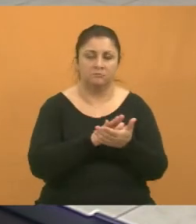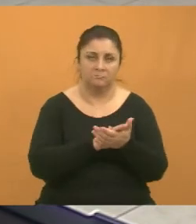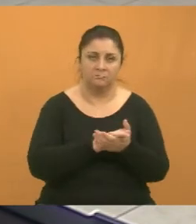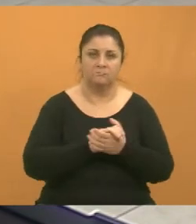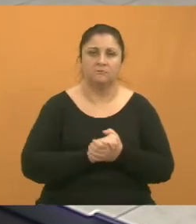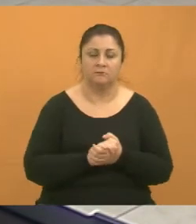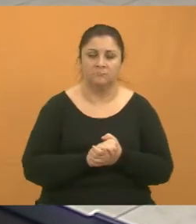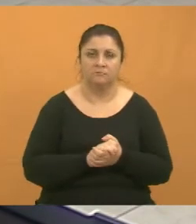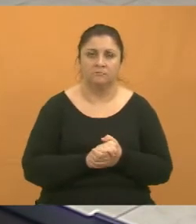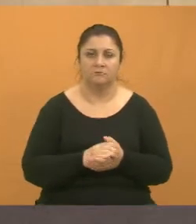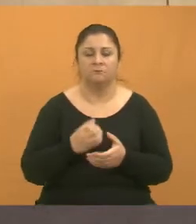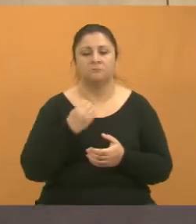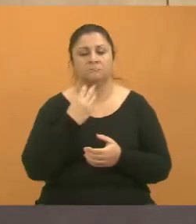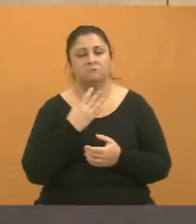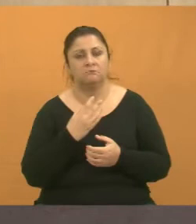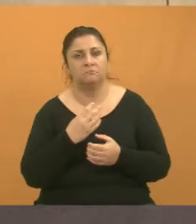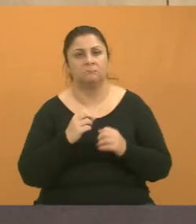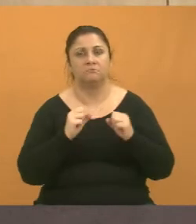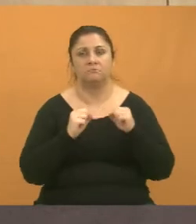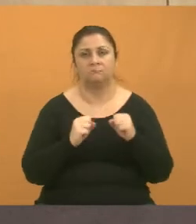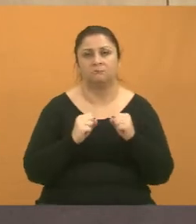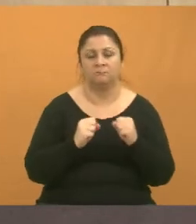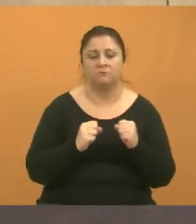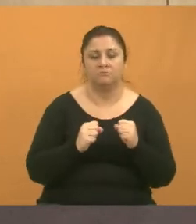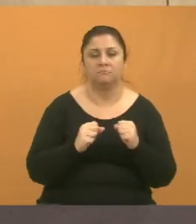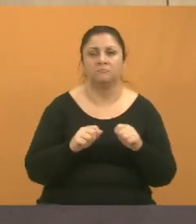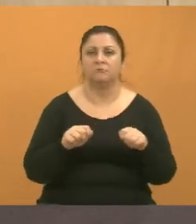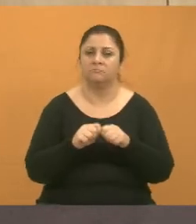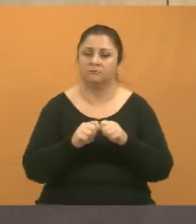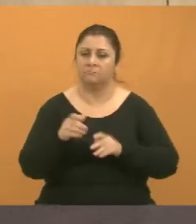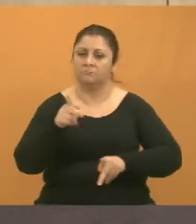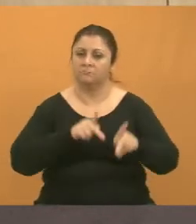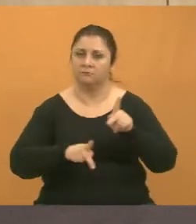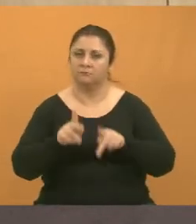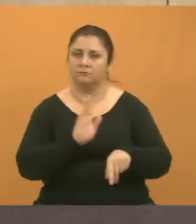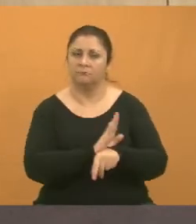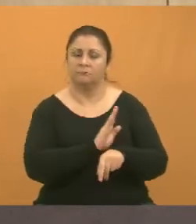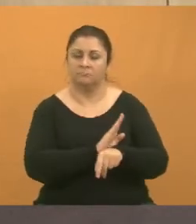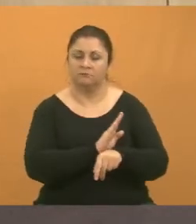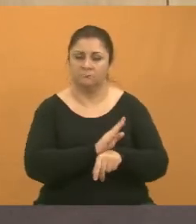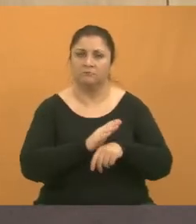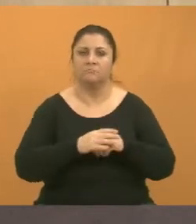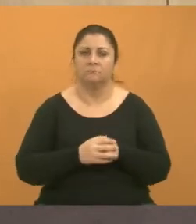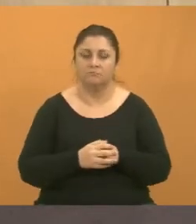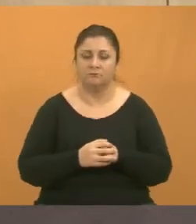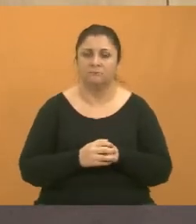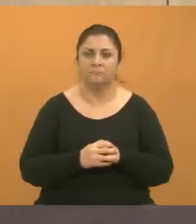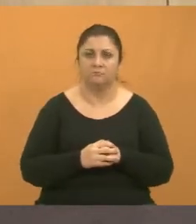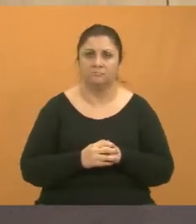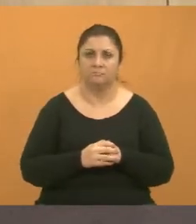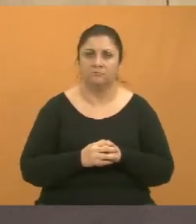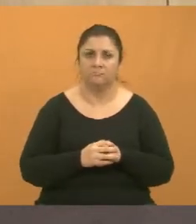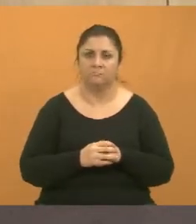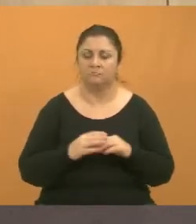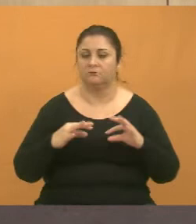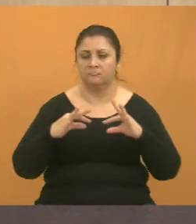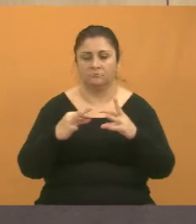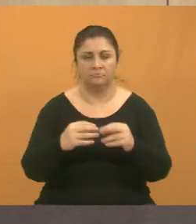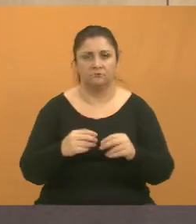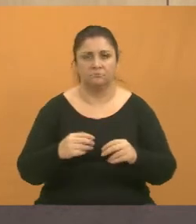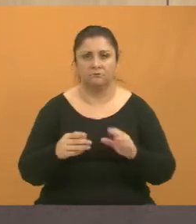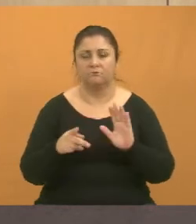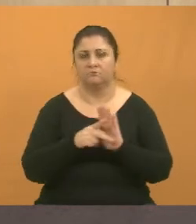É bom a gente poder colocar a população participando e contribuindo com todas as causas na nossa cidade que